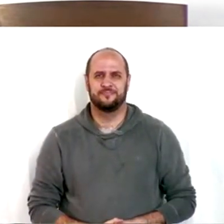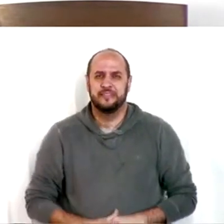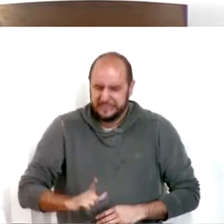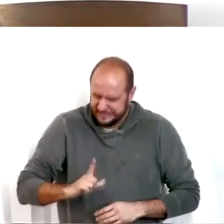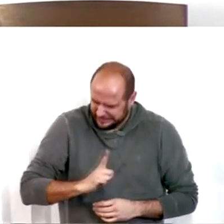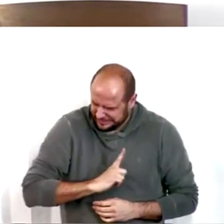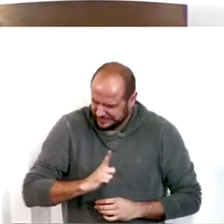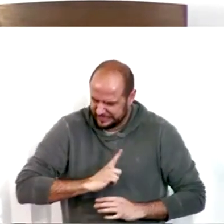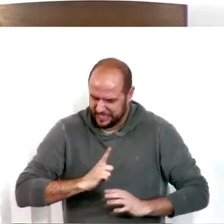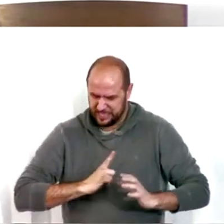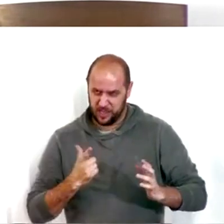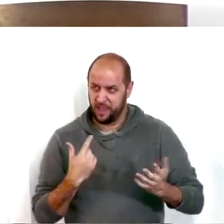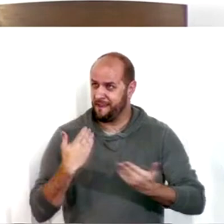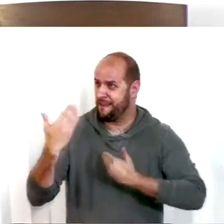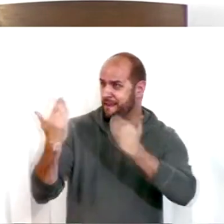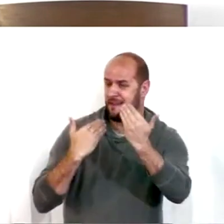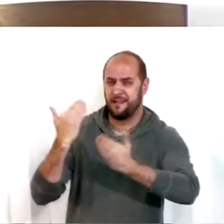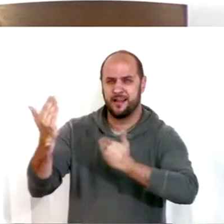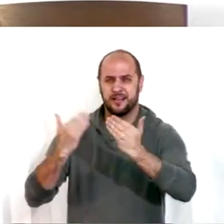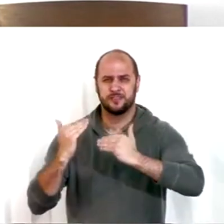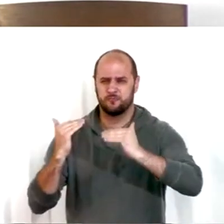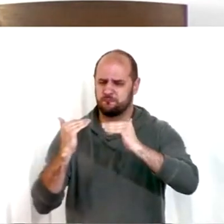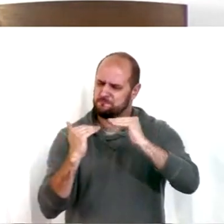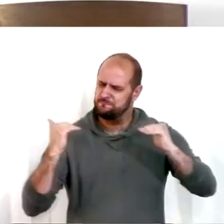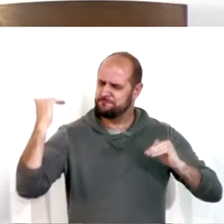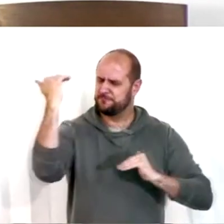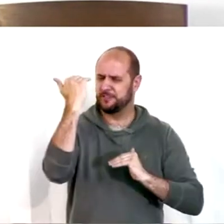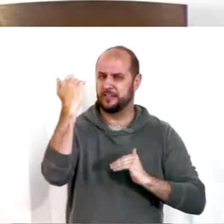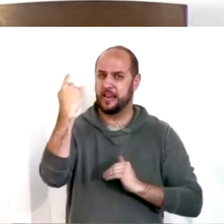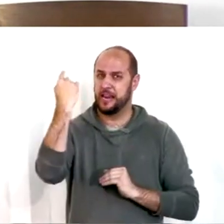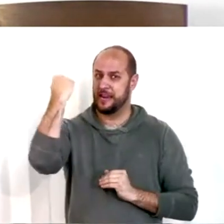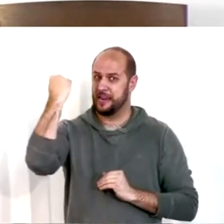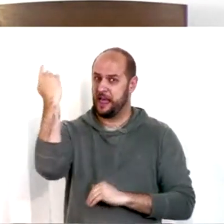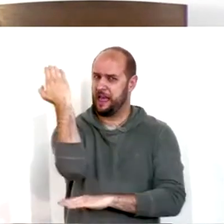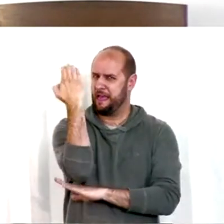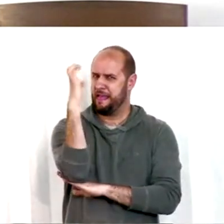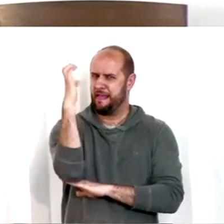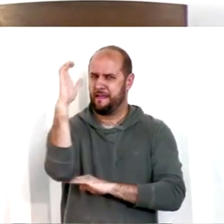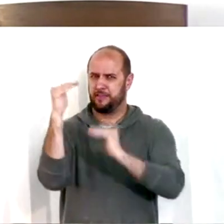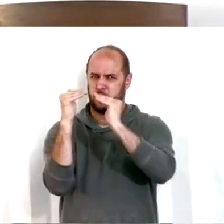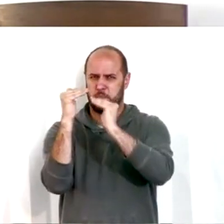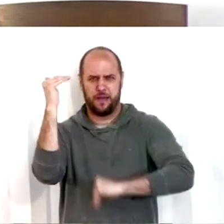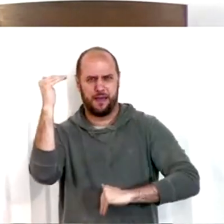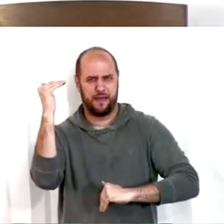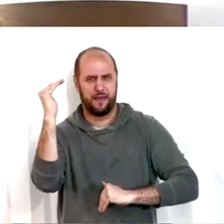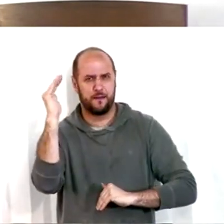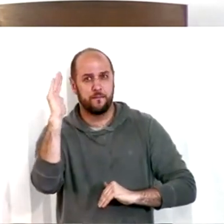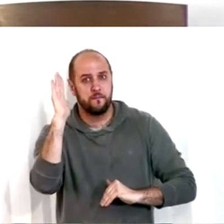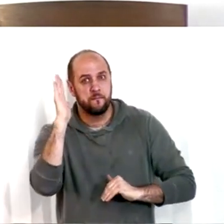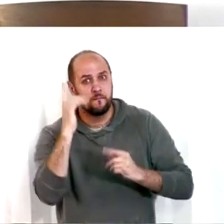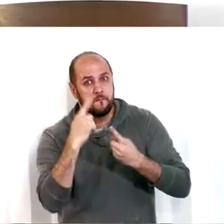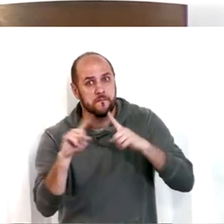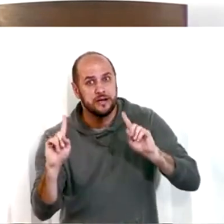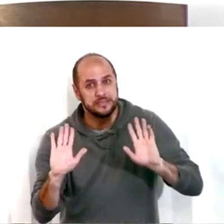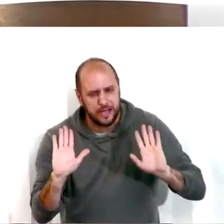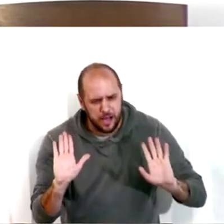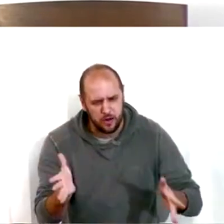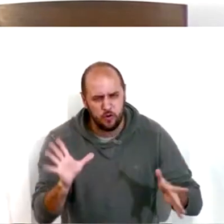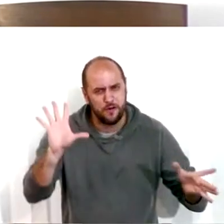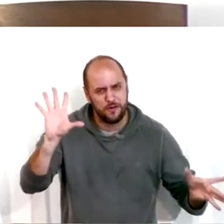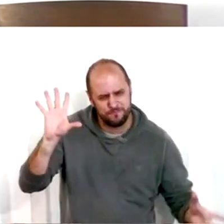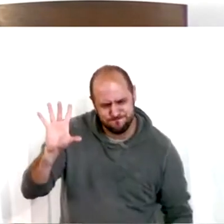romance maior e mais elevado, que fora rompido no Éden, mas o que está em voga aqui é